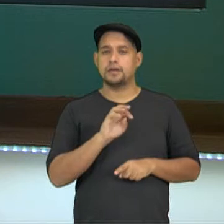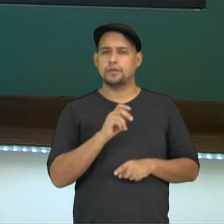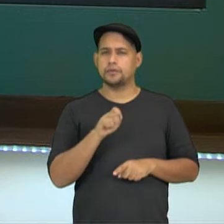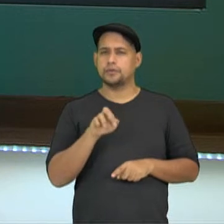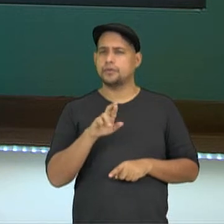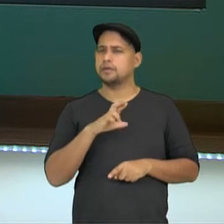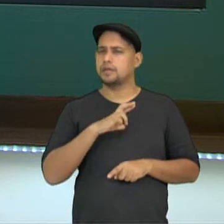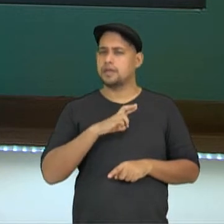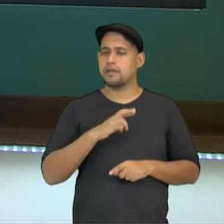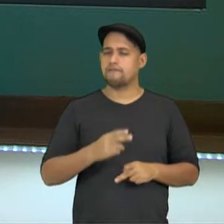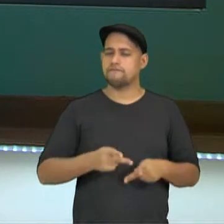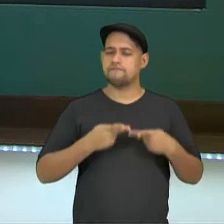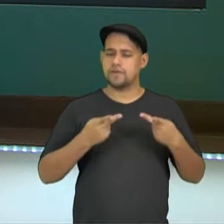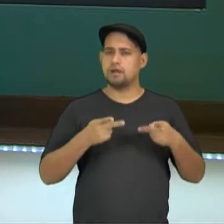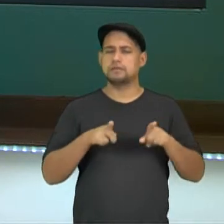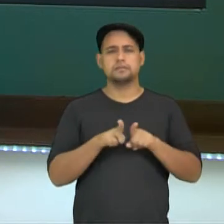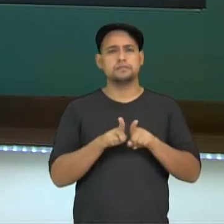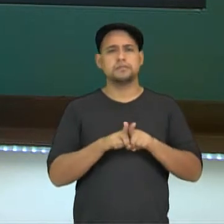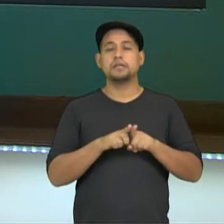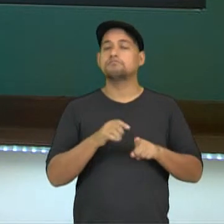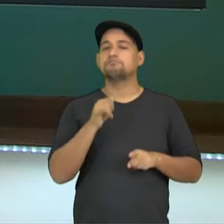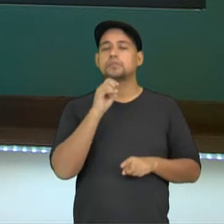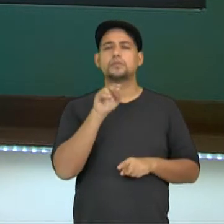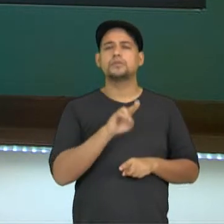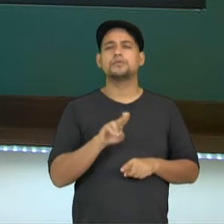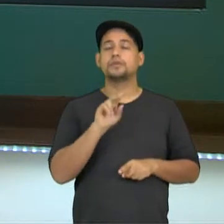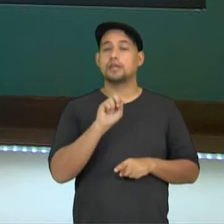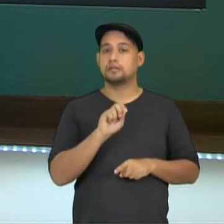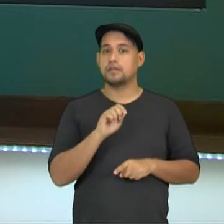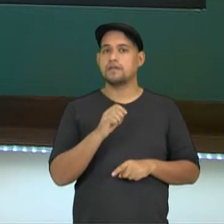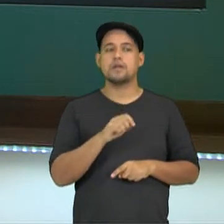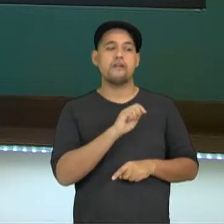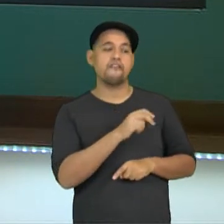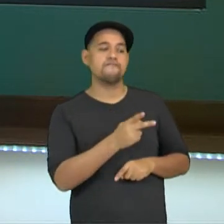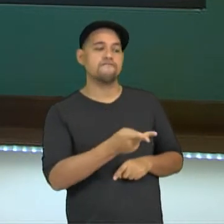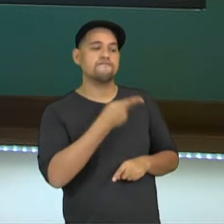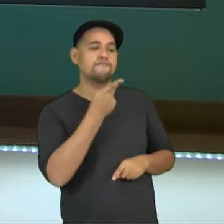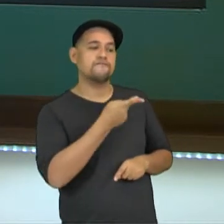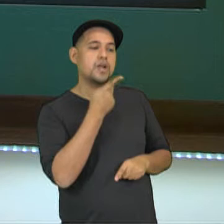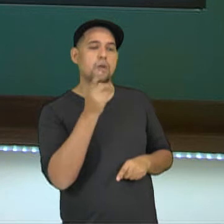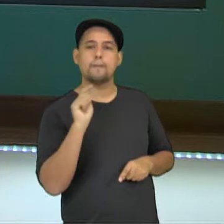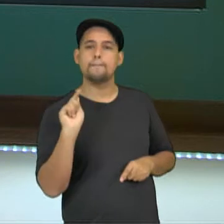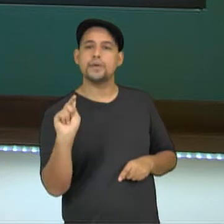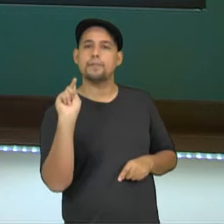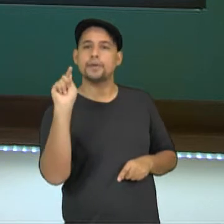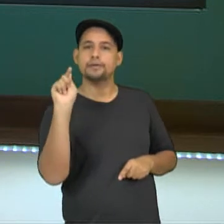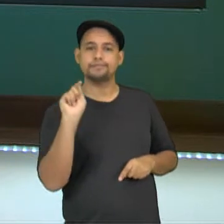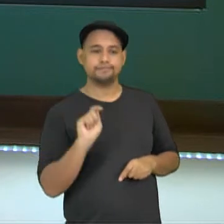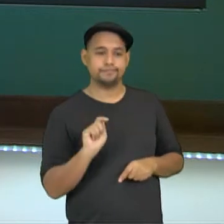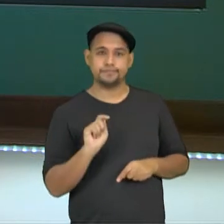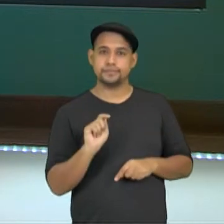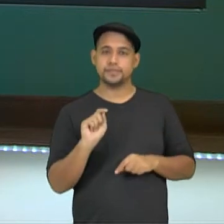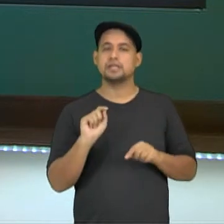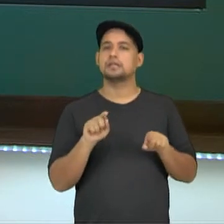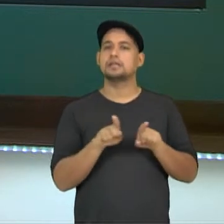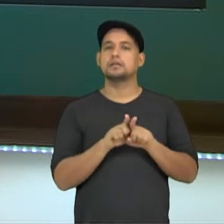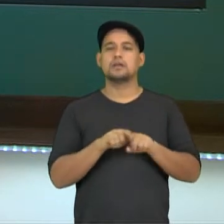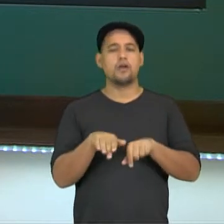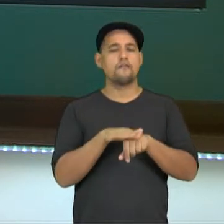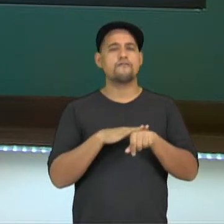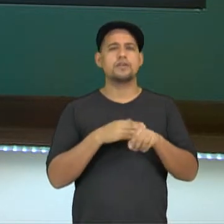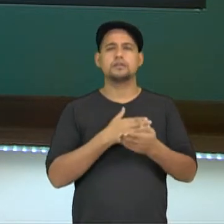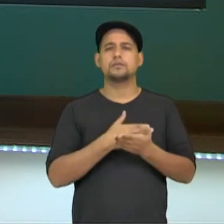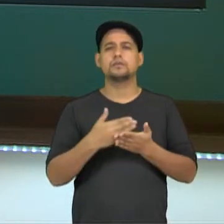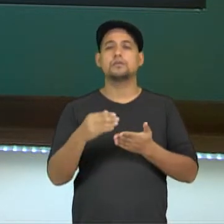fala para o personagem, ele coloca, né, o personagem falou, disse, 2 pontinhos, e a fala e o diálogo